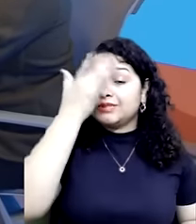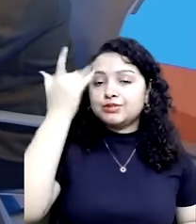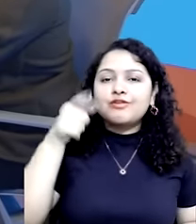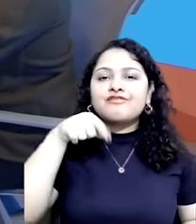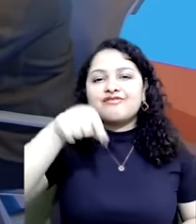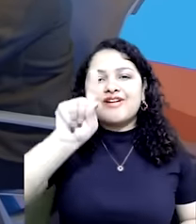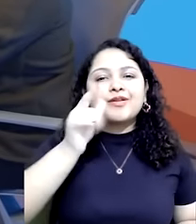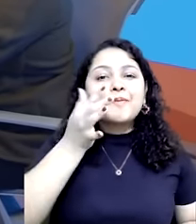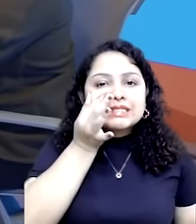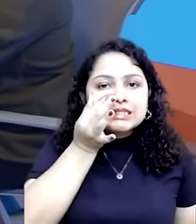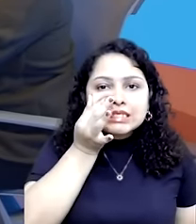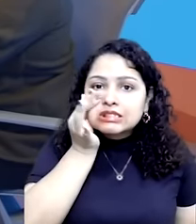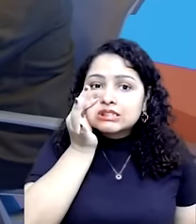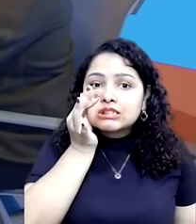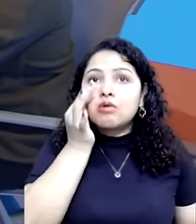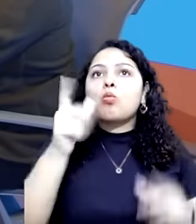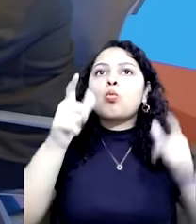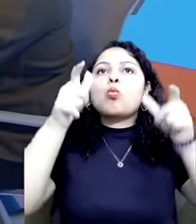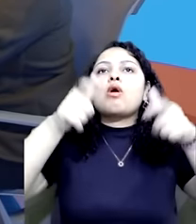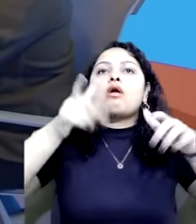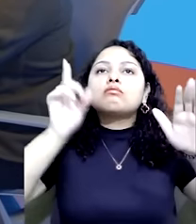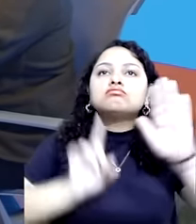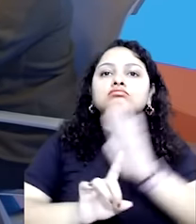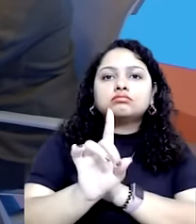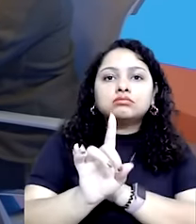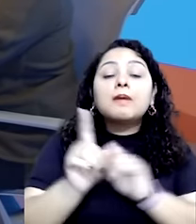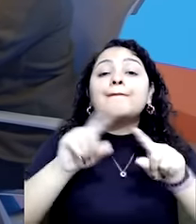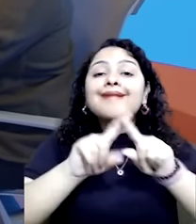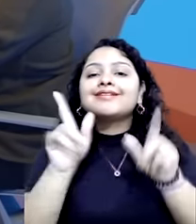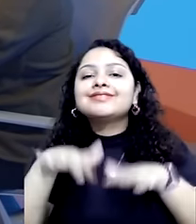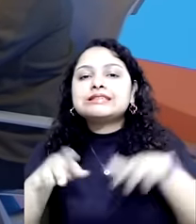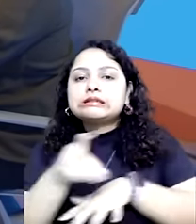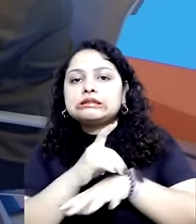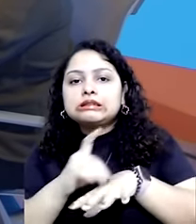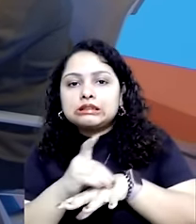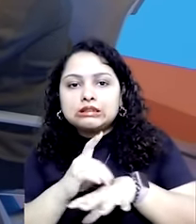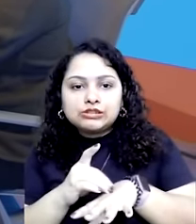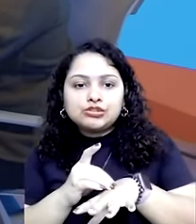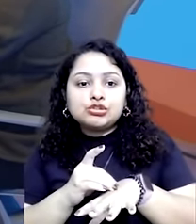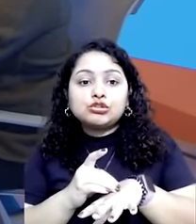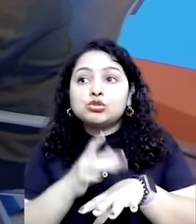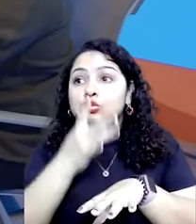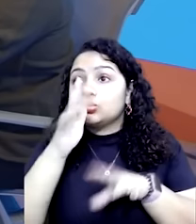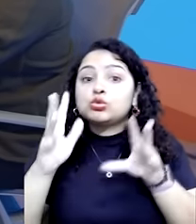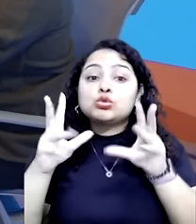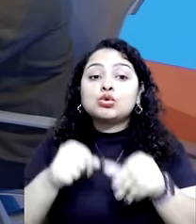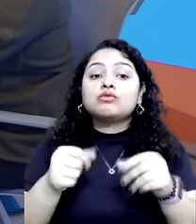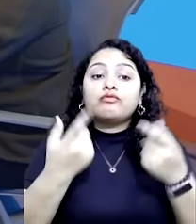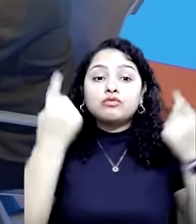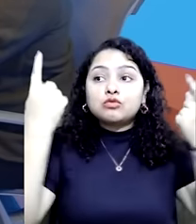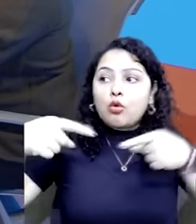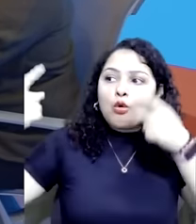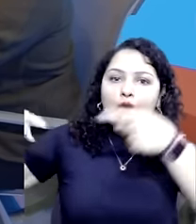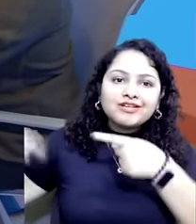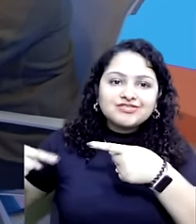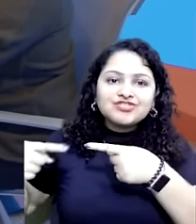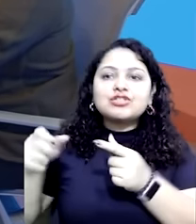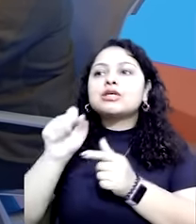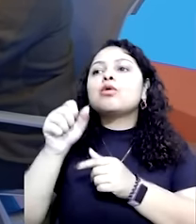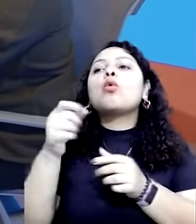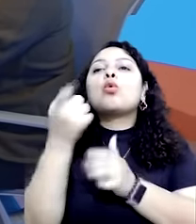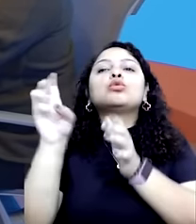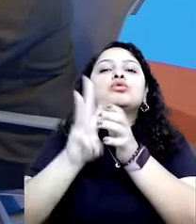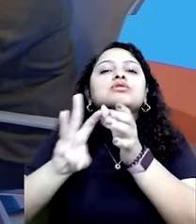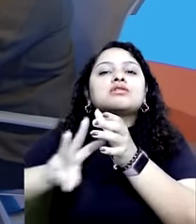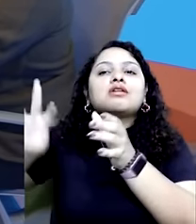vai no presencial ela só tá dentro de um lugar agora quando você fala de internet às vezes ela tá com todos os seus concorrentes abertos ali e fazendo as comparações